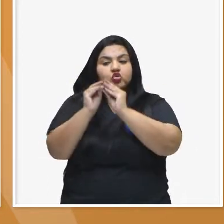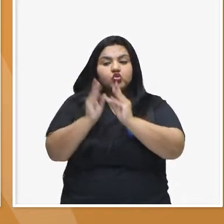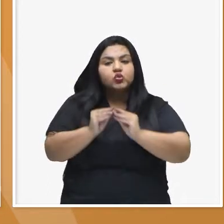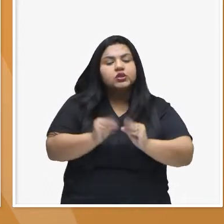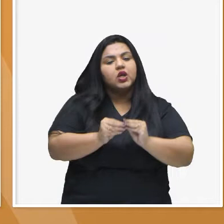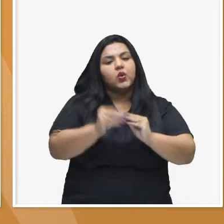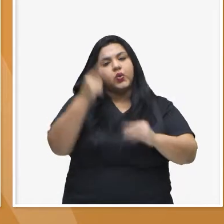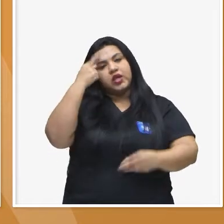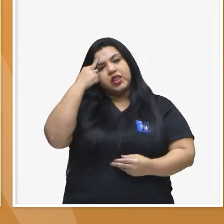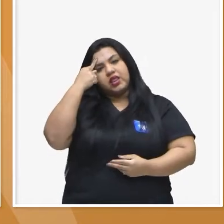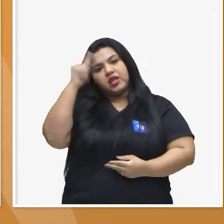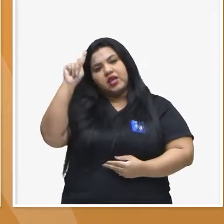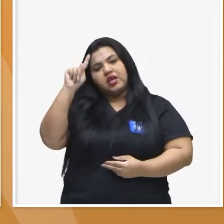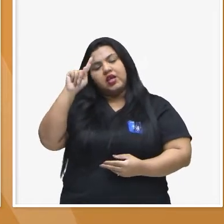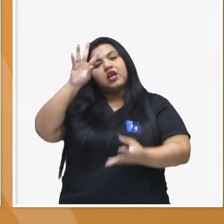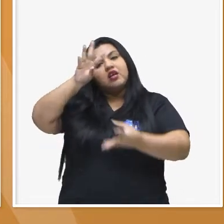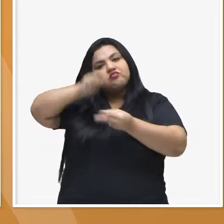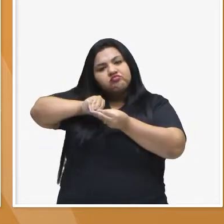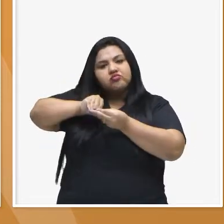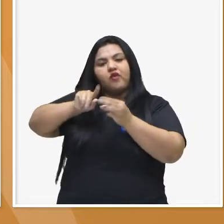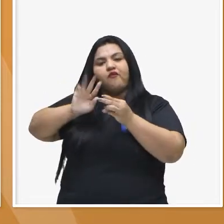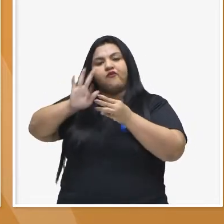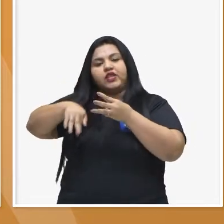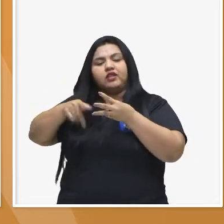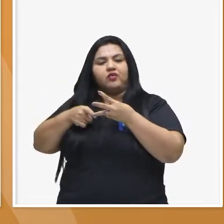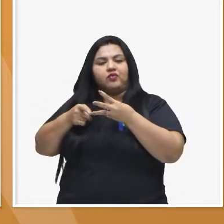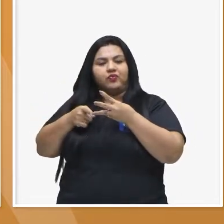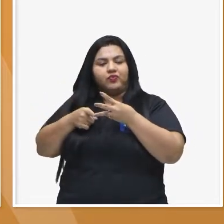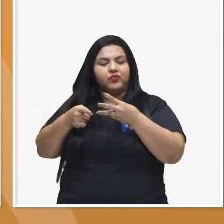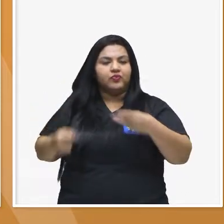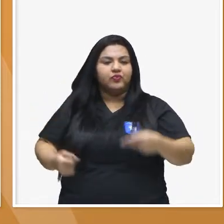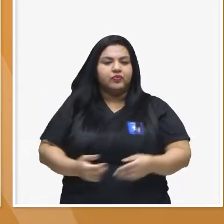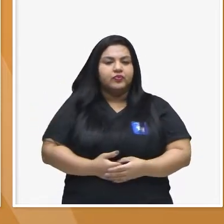chamamos de conclusão, né? De conclusão.